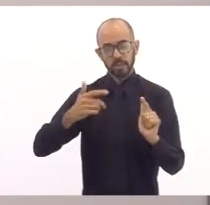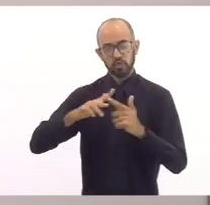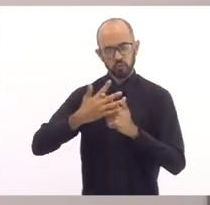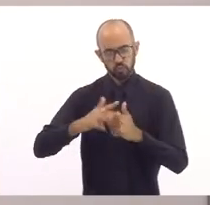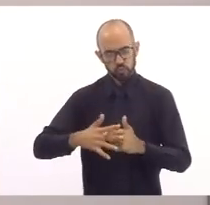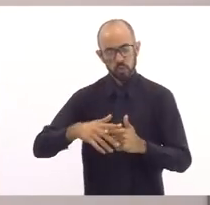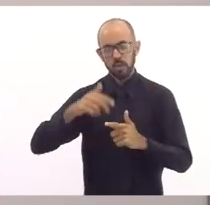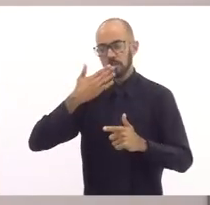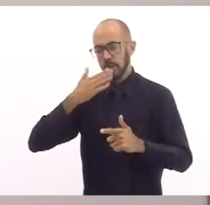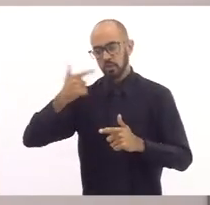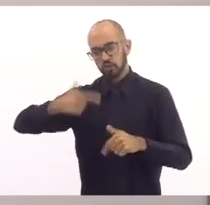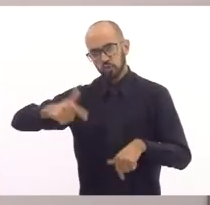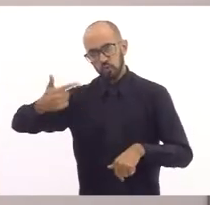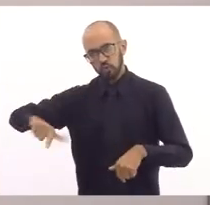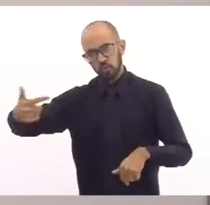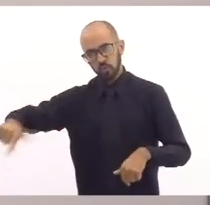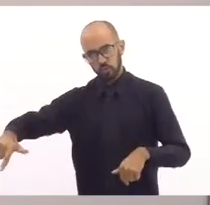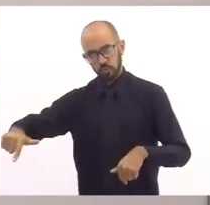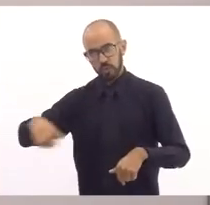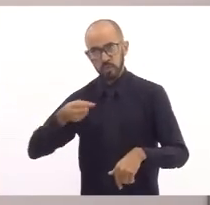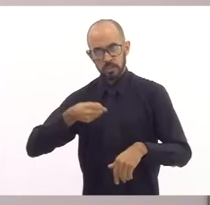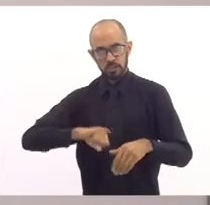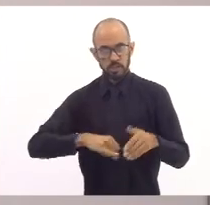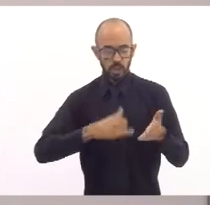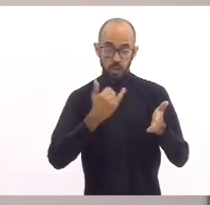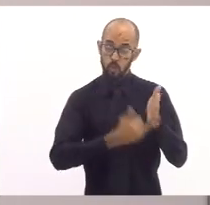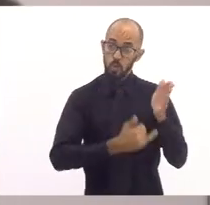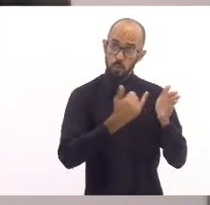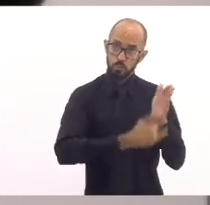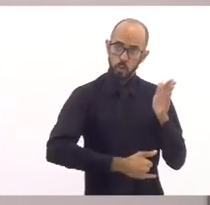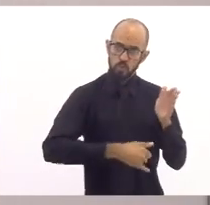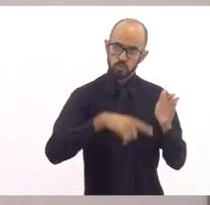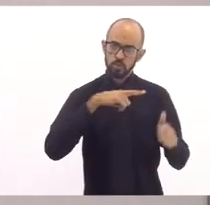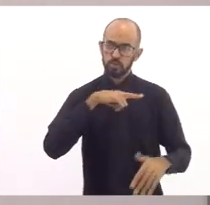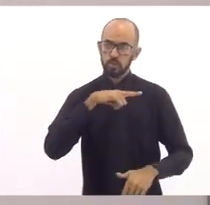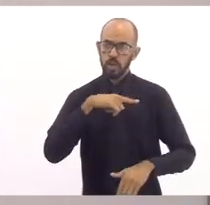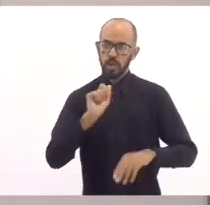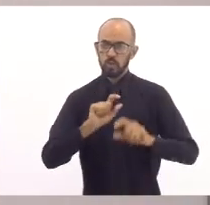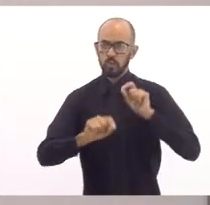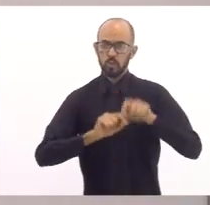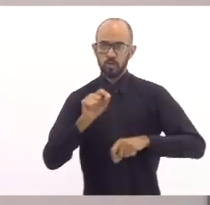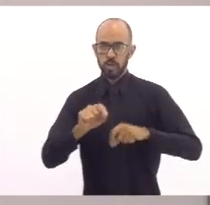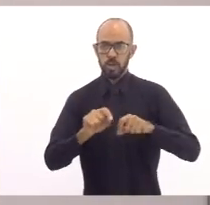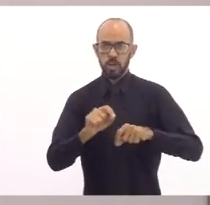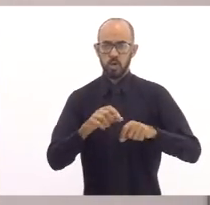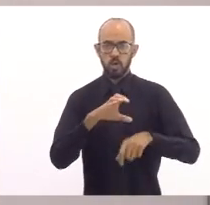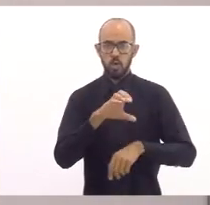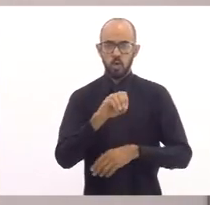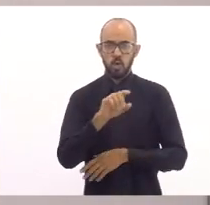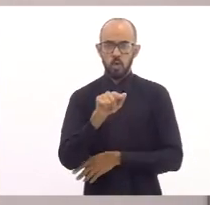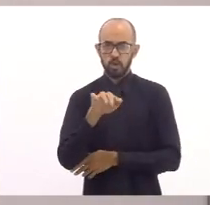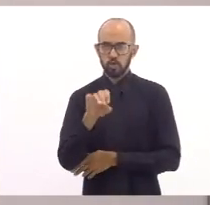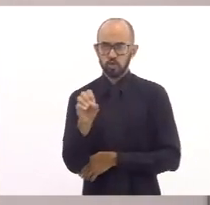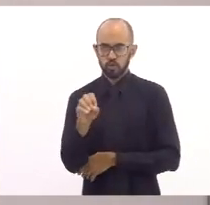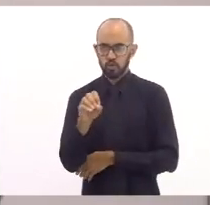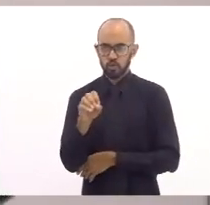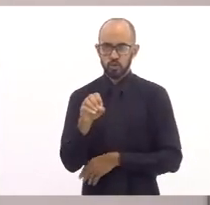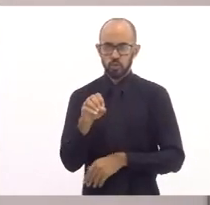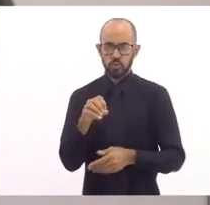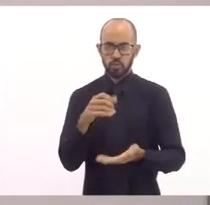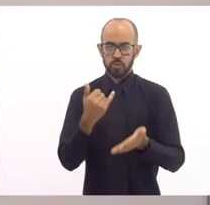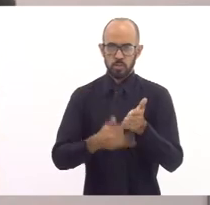de pagador de tributo, tem a benesse do Código Tributário Nacional, porque ele consegue,